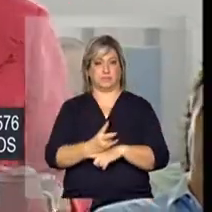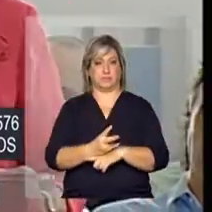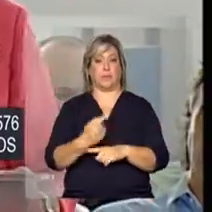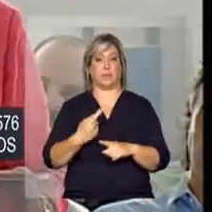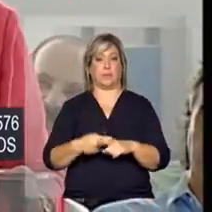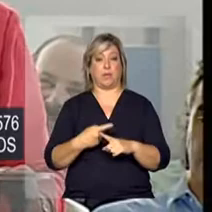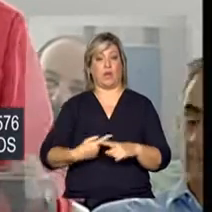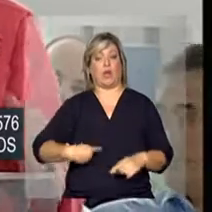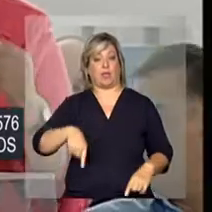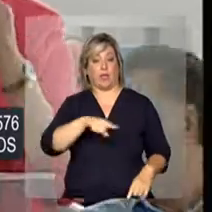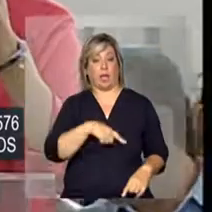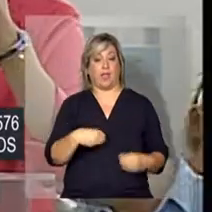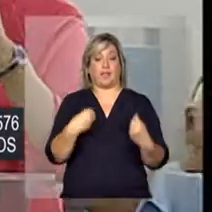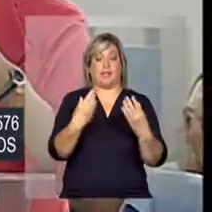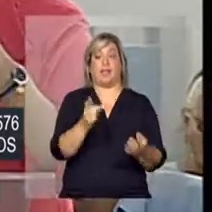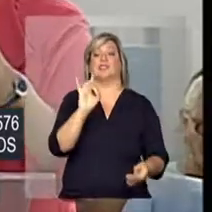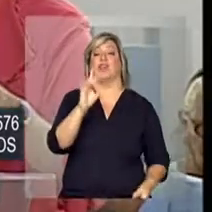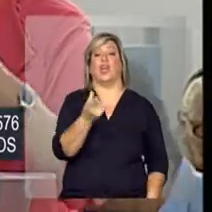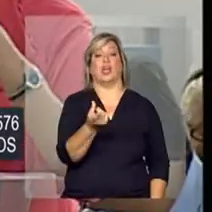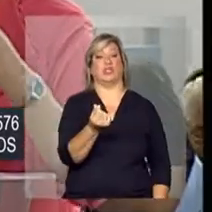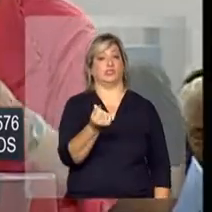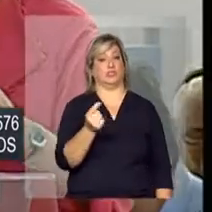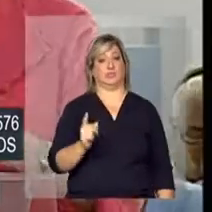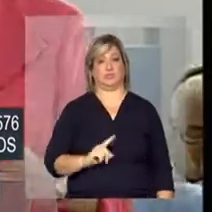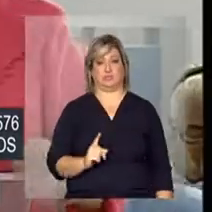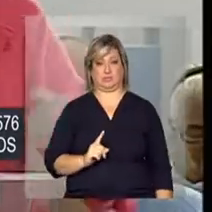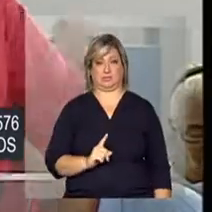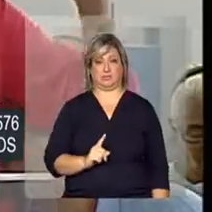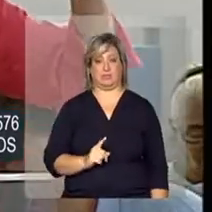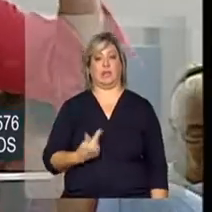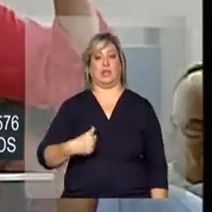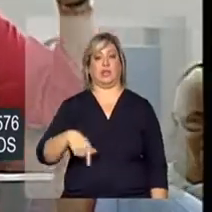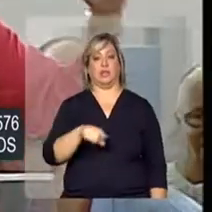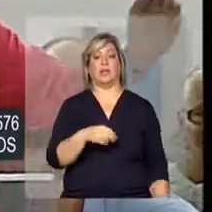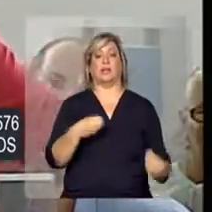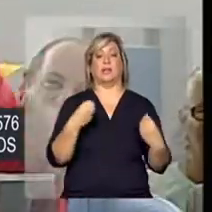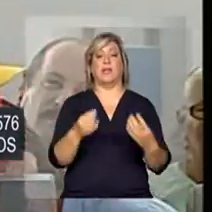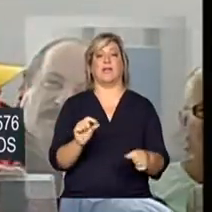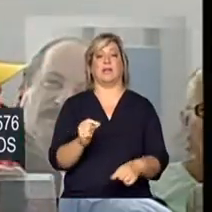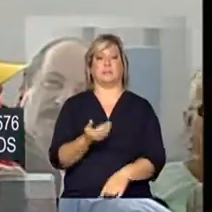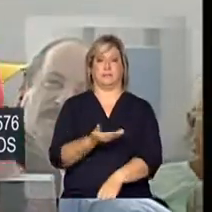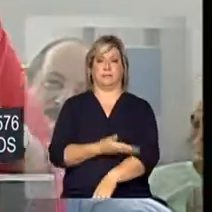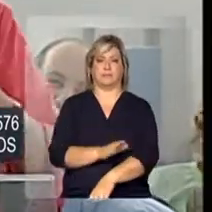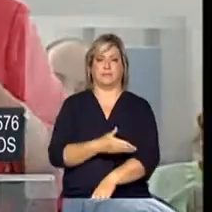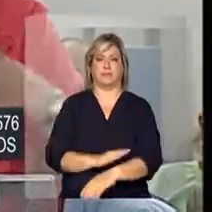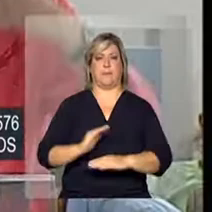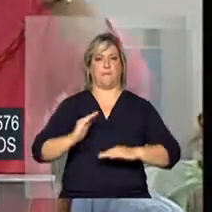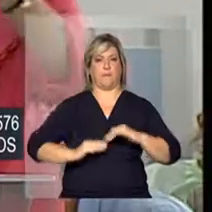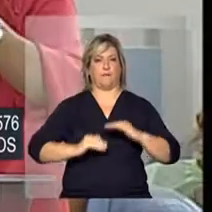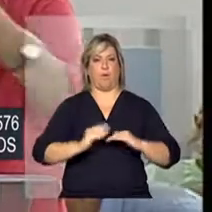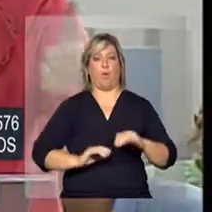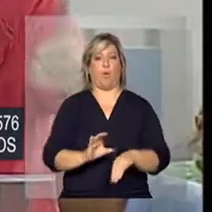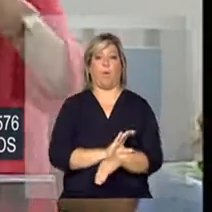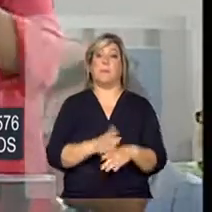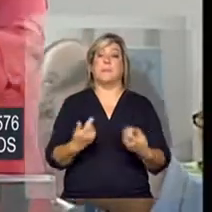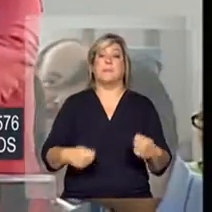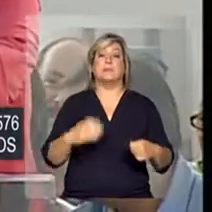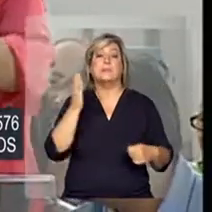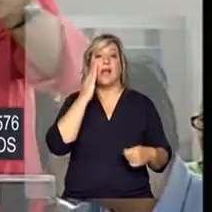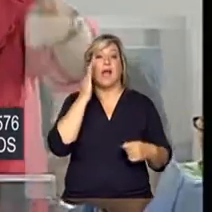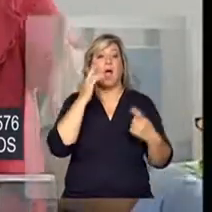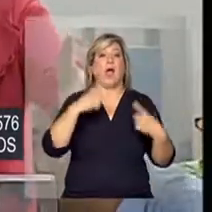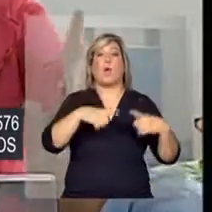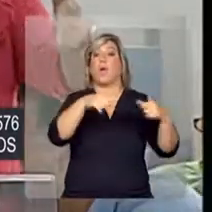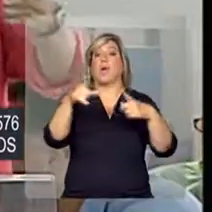renda. Nós damos a essas pessoas treinamento profissional. Então, precisamos de saber onde